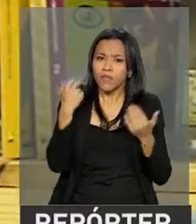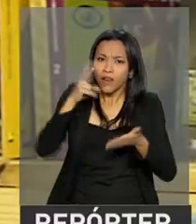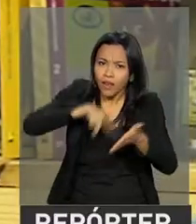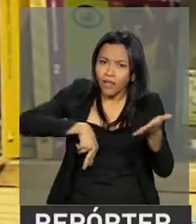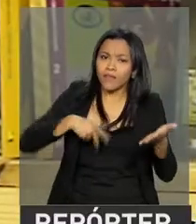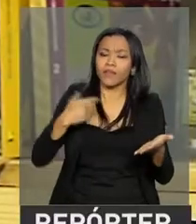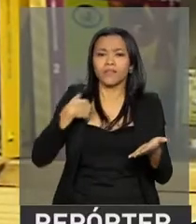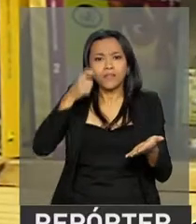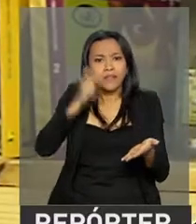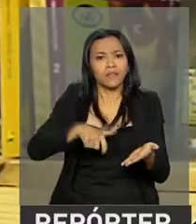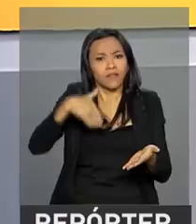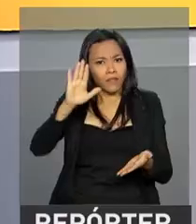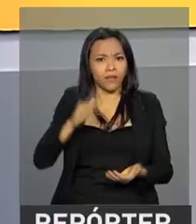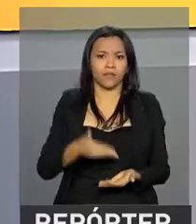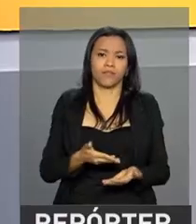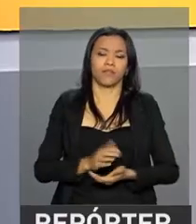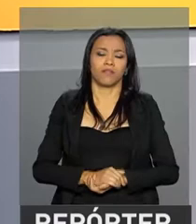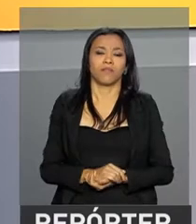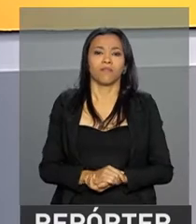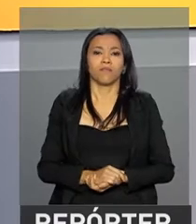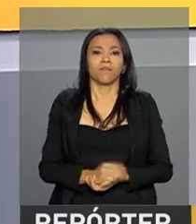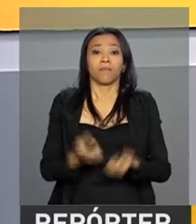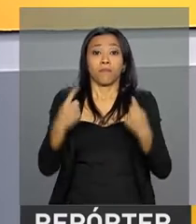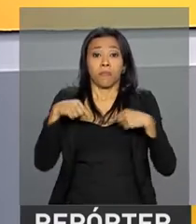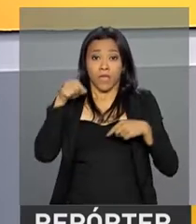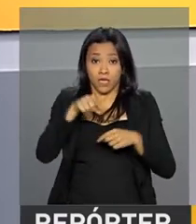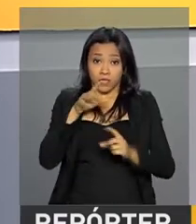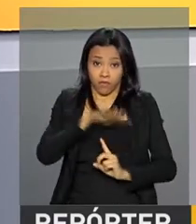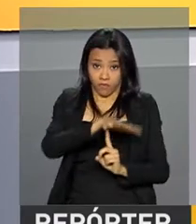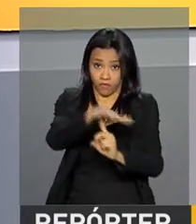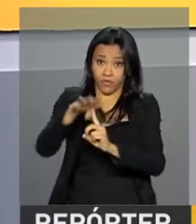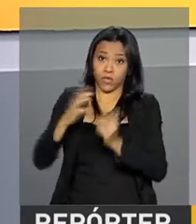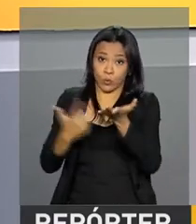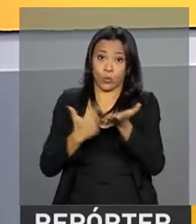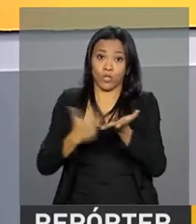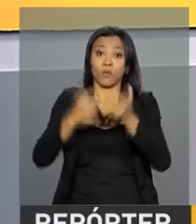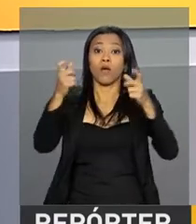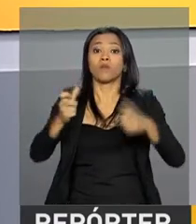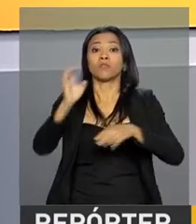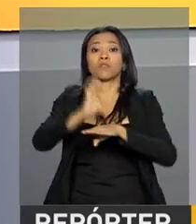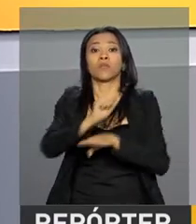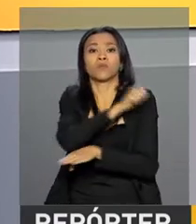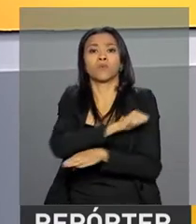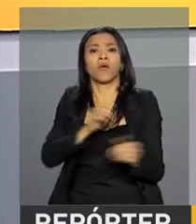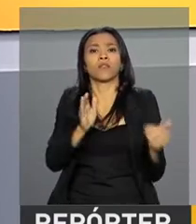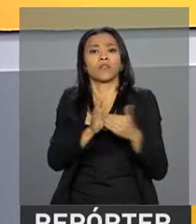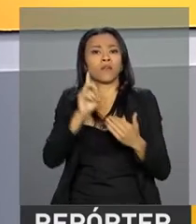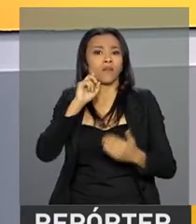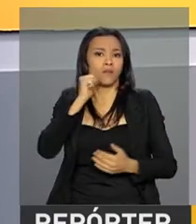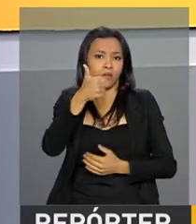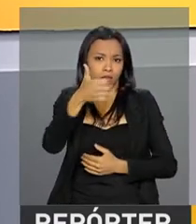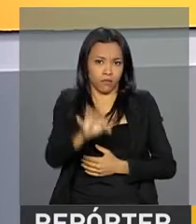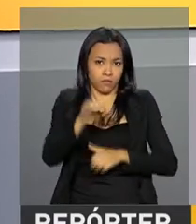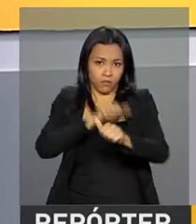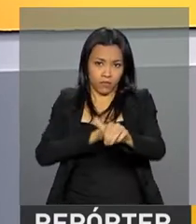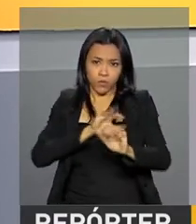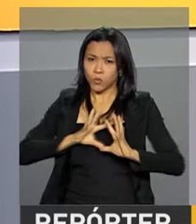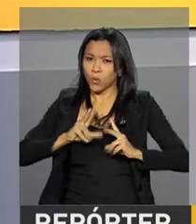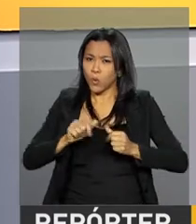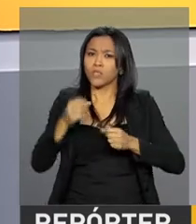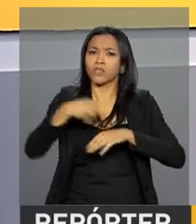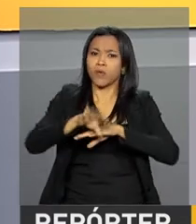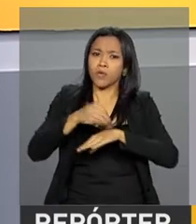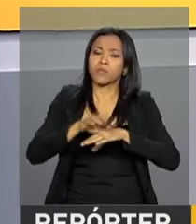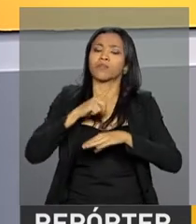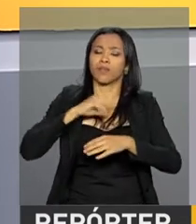se interessariam mais. A Bienal do Livro do Rio de Janeiro vai até o dia 10 de setembro. Todas as informações sobre o